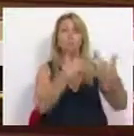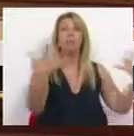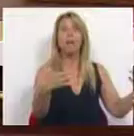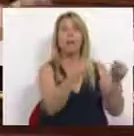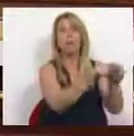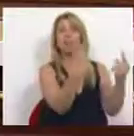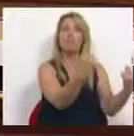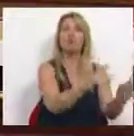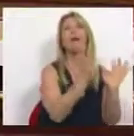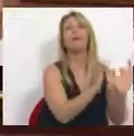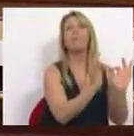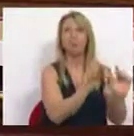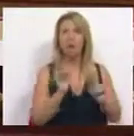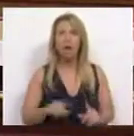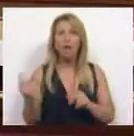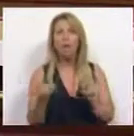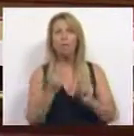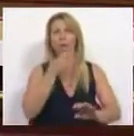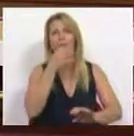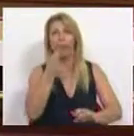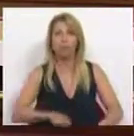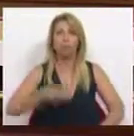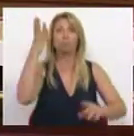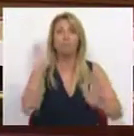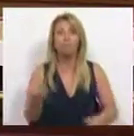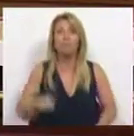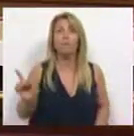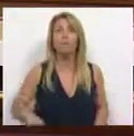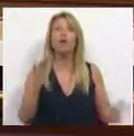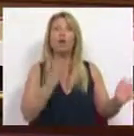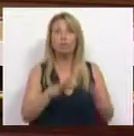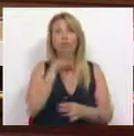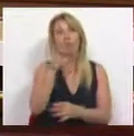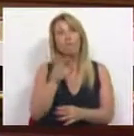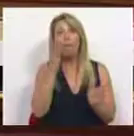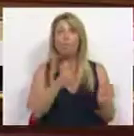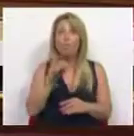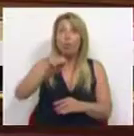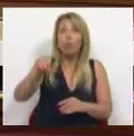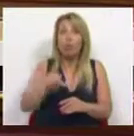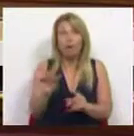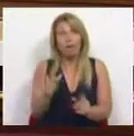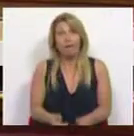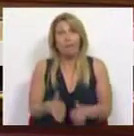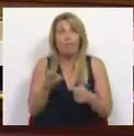hoje aqui neste debate tanto falamos sobre a produção familiar e sobre a produção local, que é justamente uma das melhores formas de